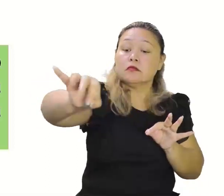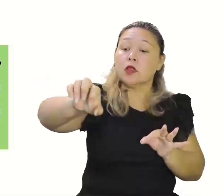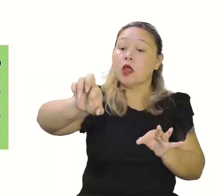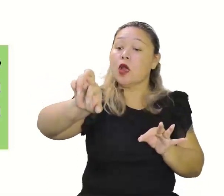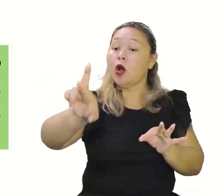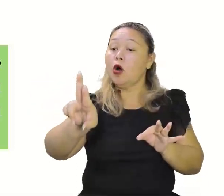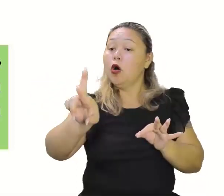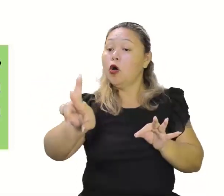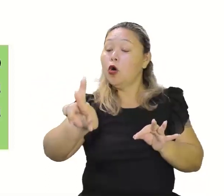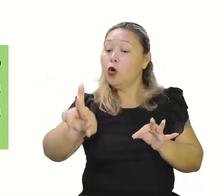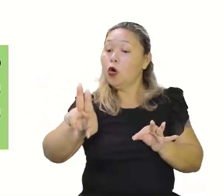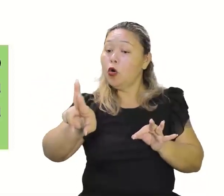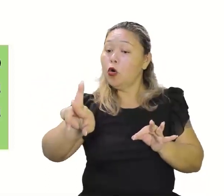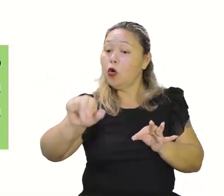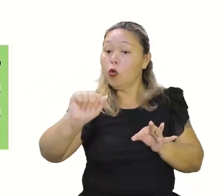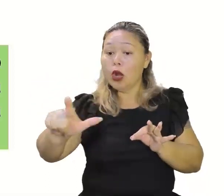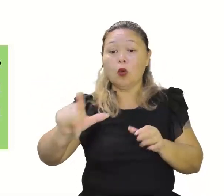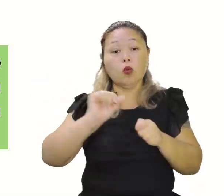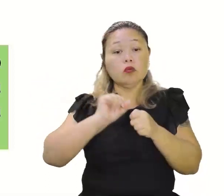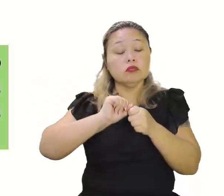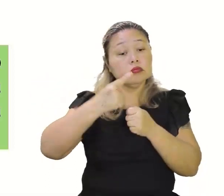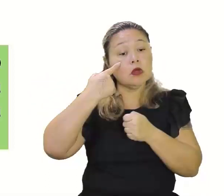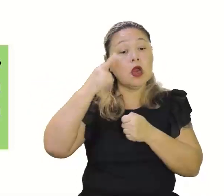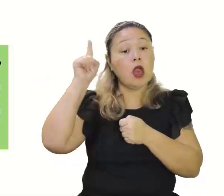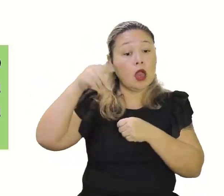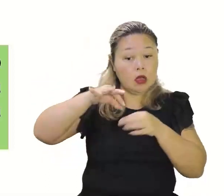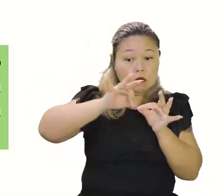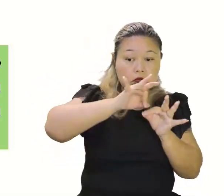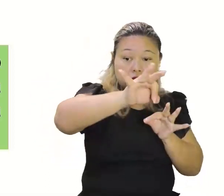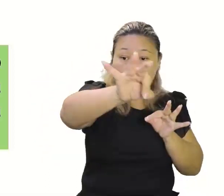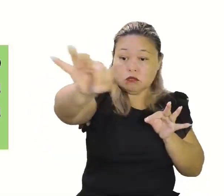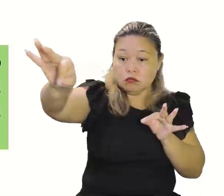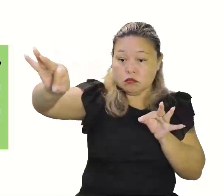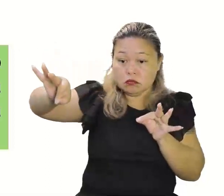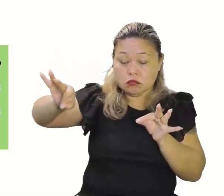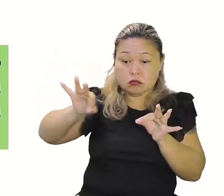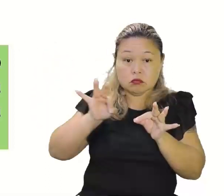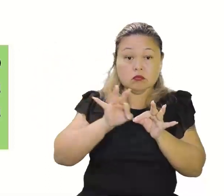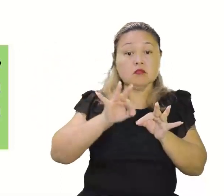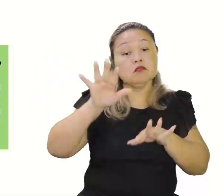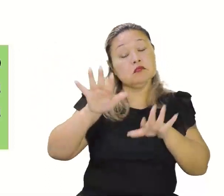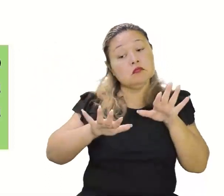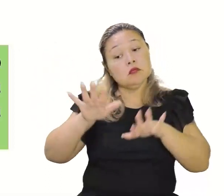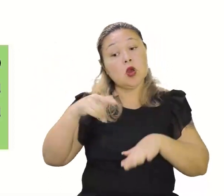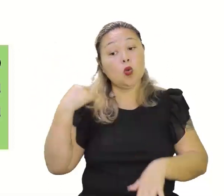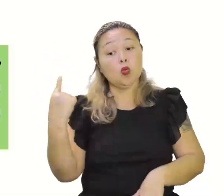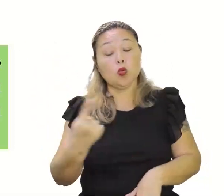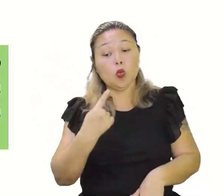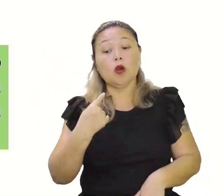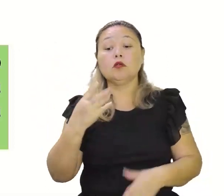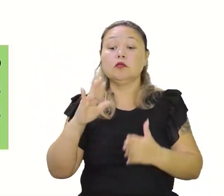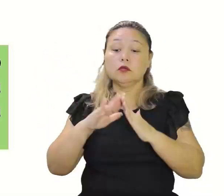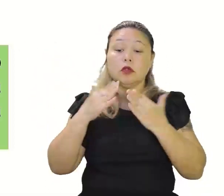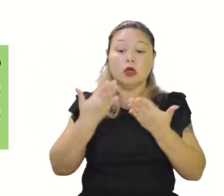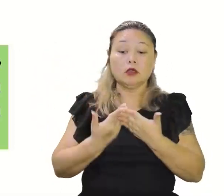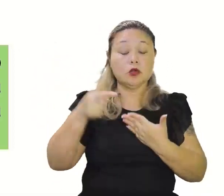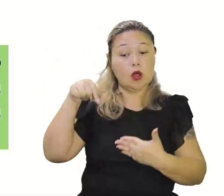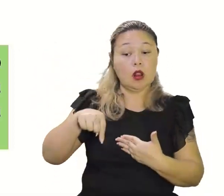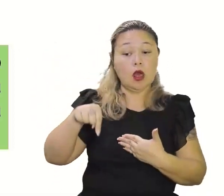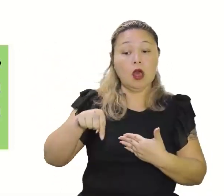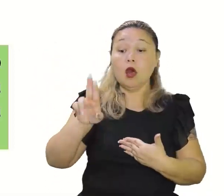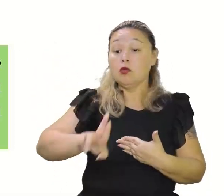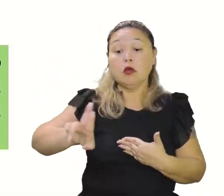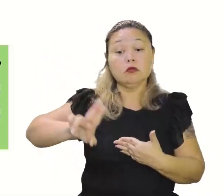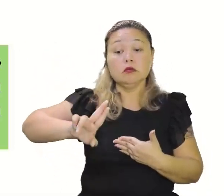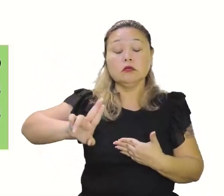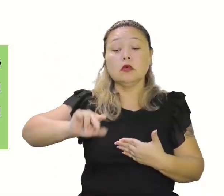olha só, fica um ponto de observação. Essas medidas agrárias, geralmente nós da escola aqui não utilizamos.